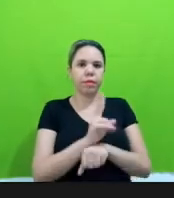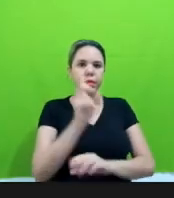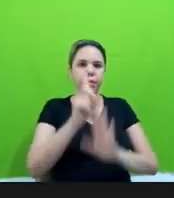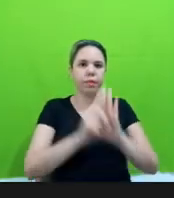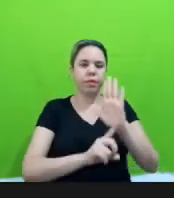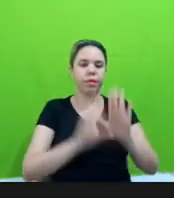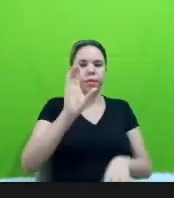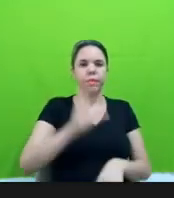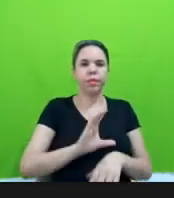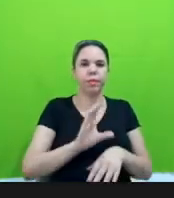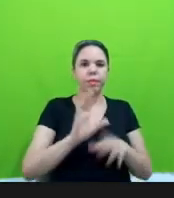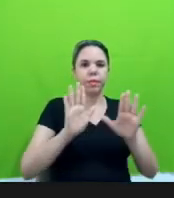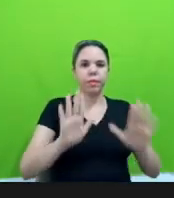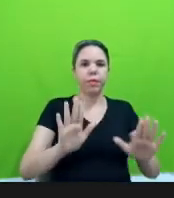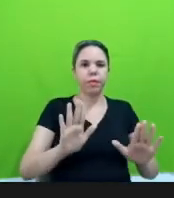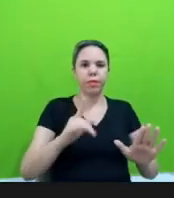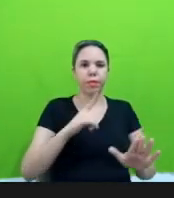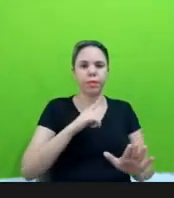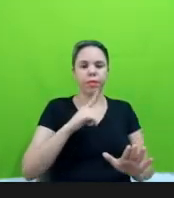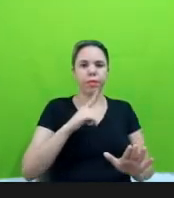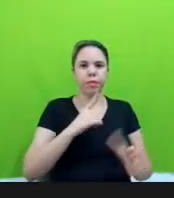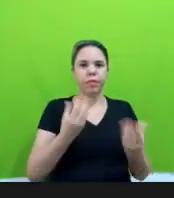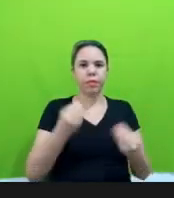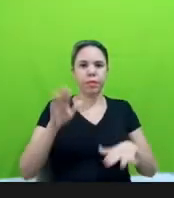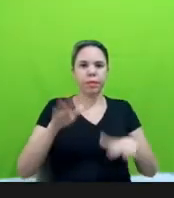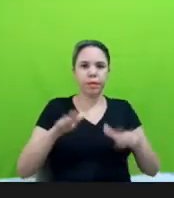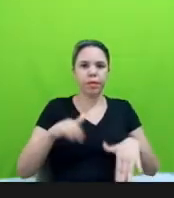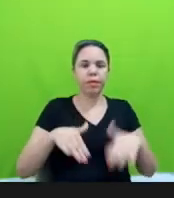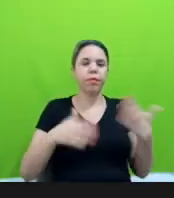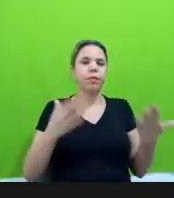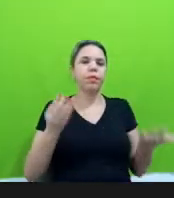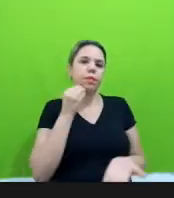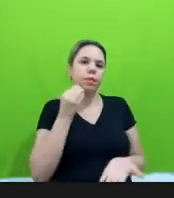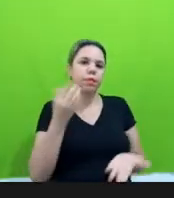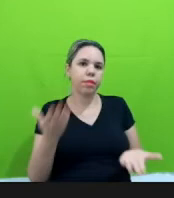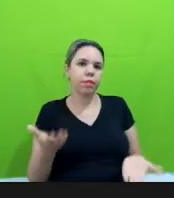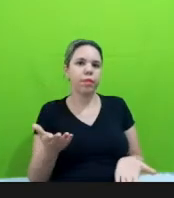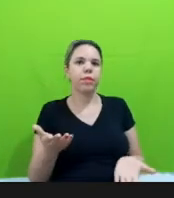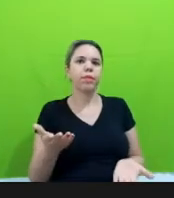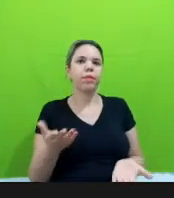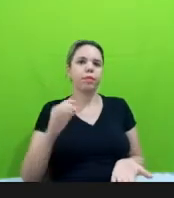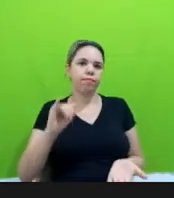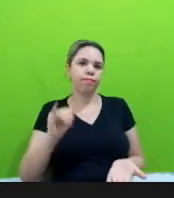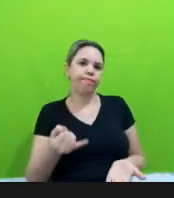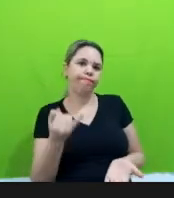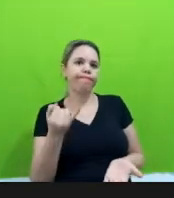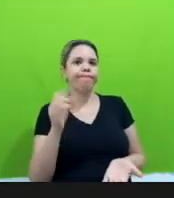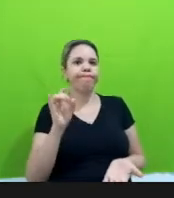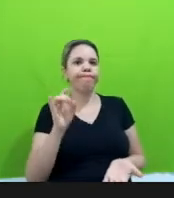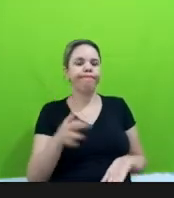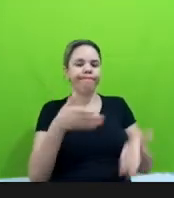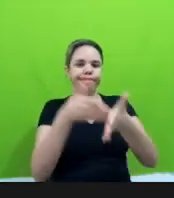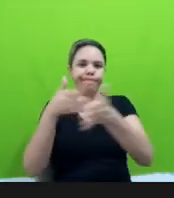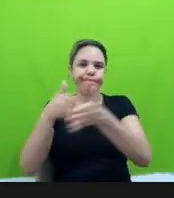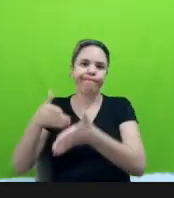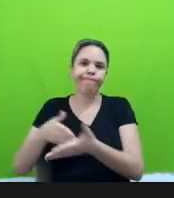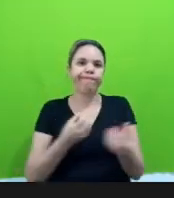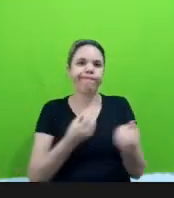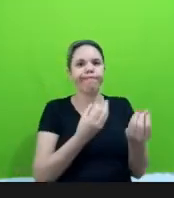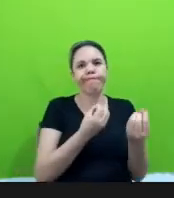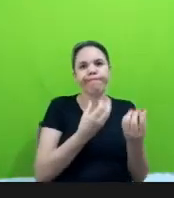cidadão, mas a gente tem muitas vezes uma utilização oportunista, simplesmente para dificultar o acesso a uma informação